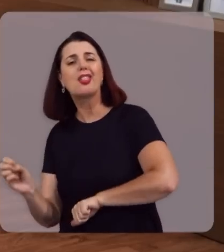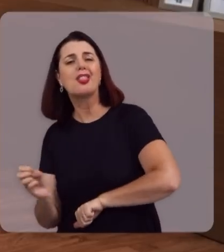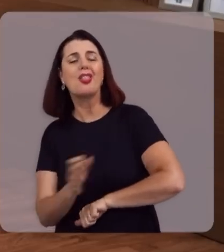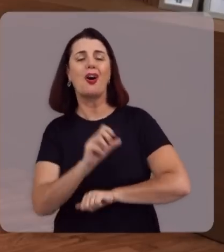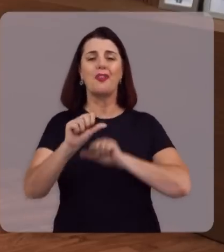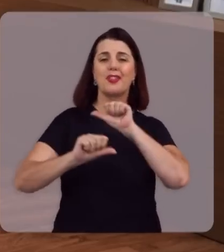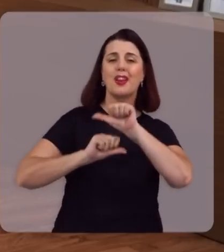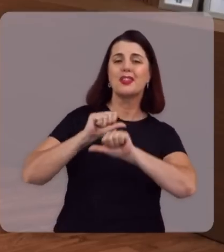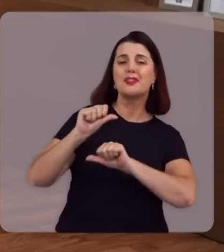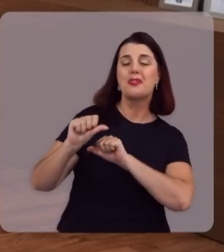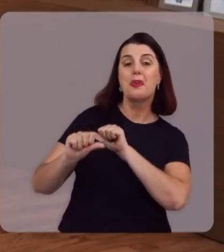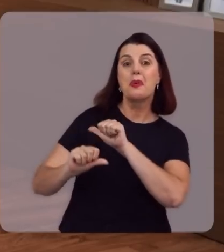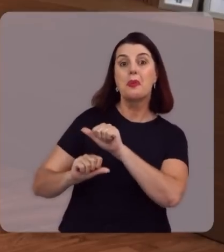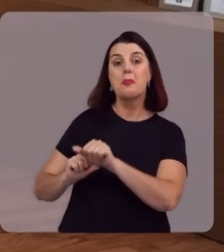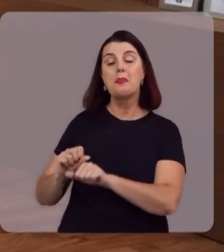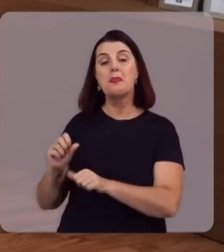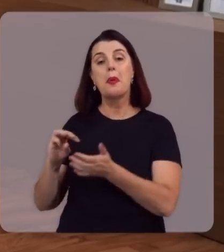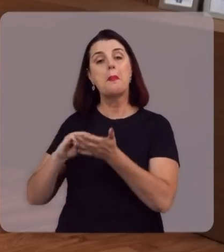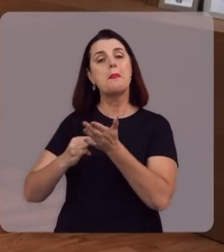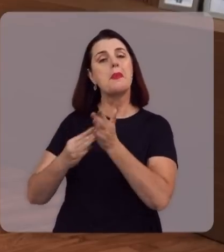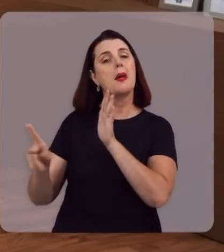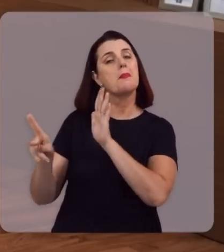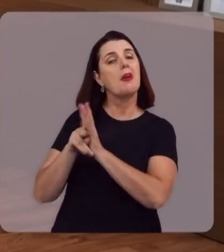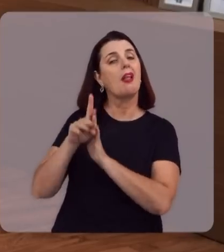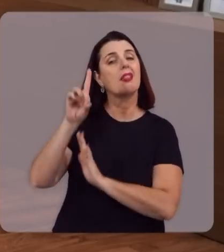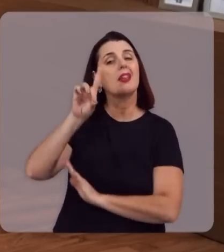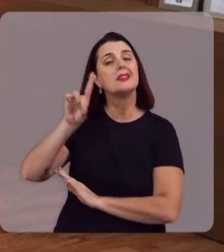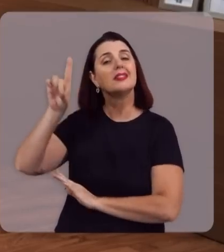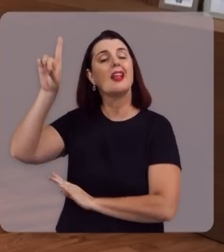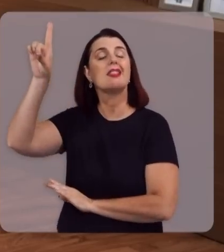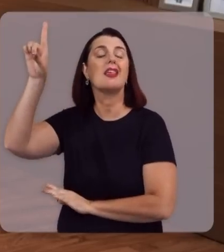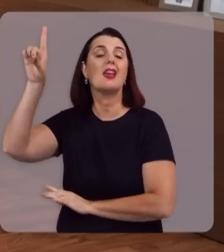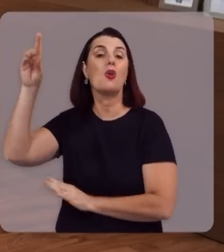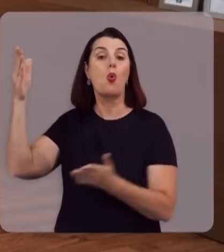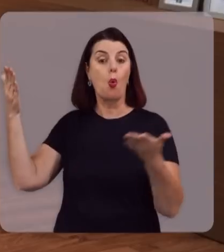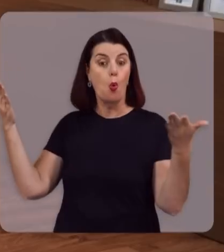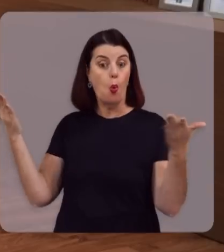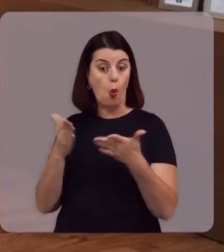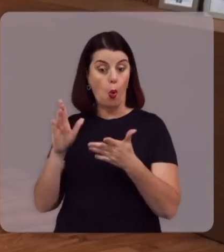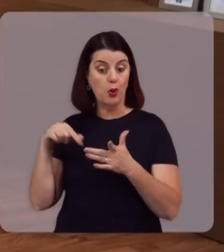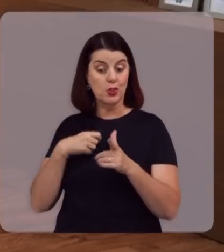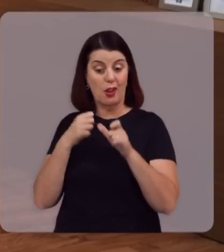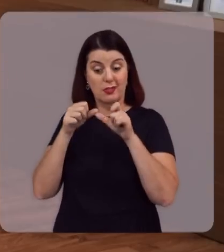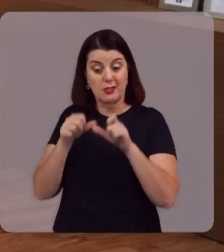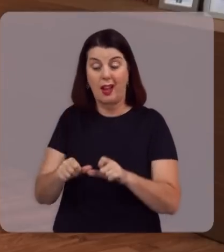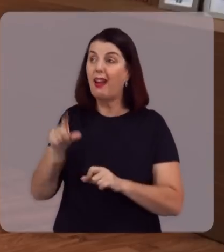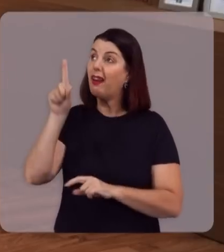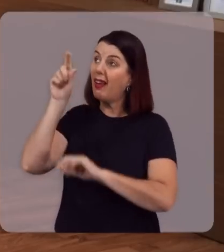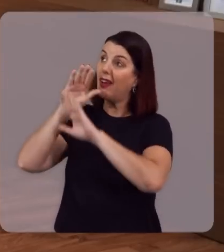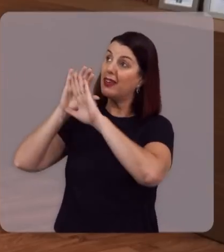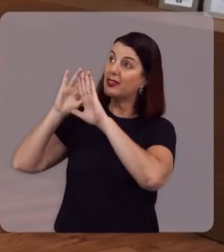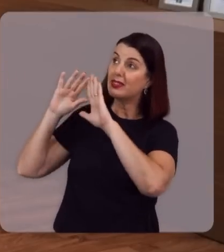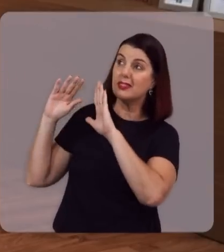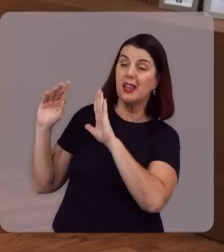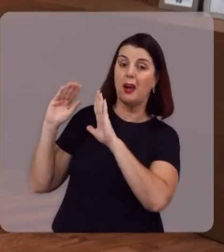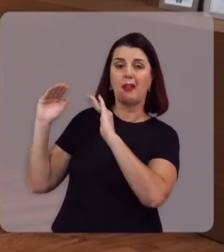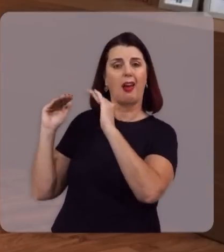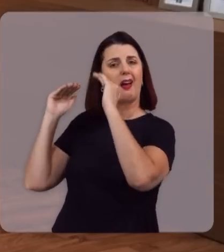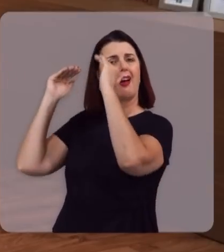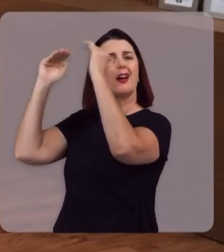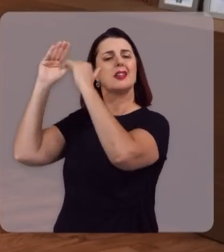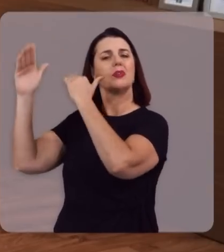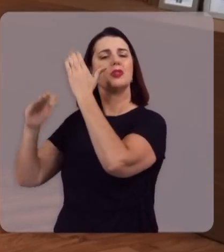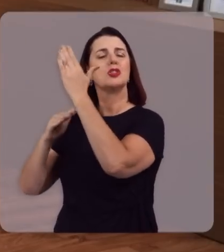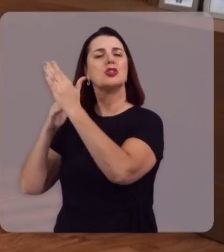ele nos transformou, e ele nos fez membros da família de Deus, e com ele hoje nós estamos assentados nas regiões celestes acima